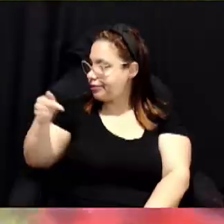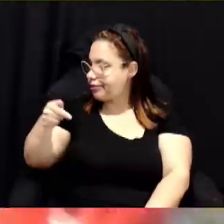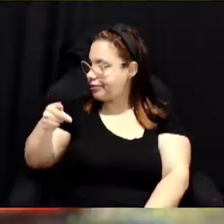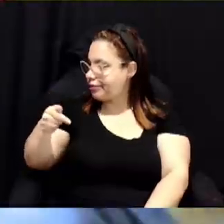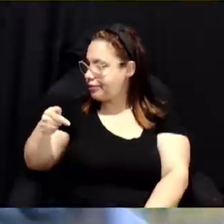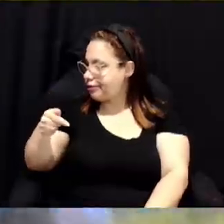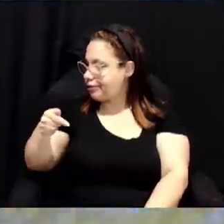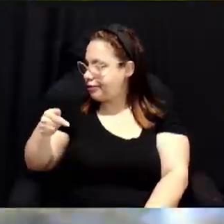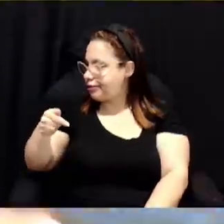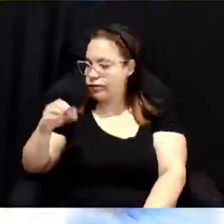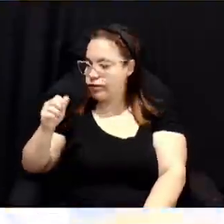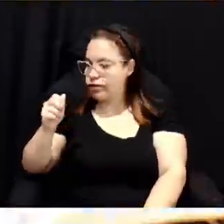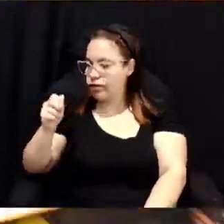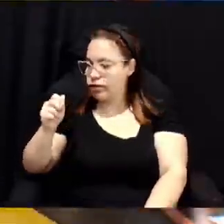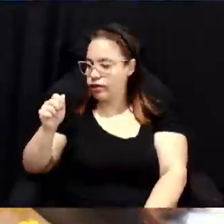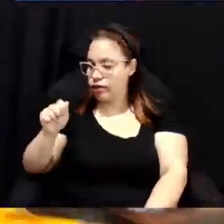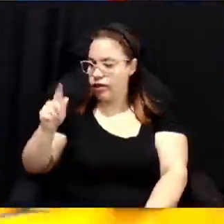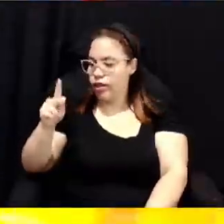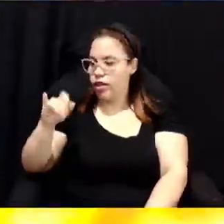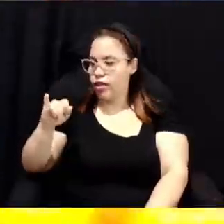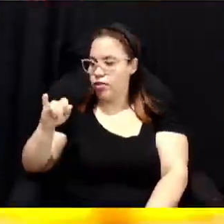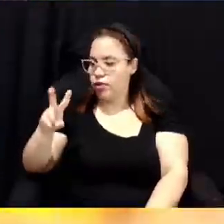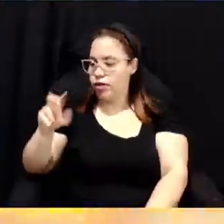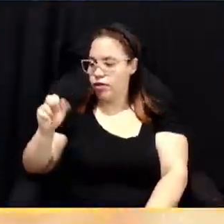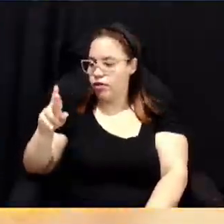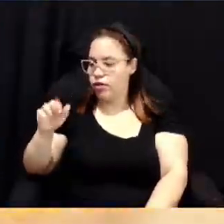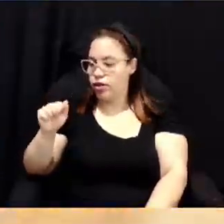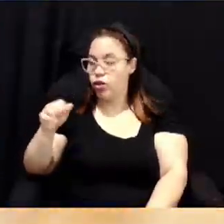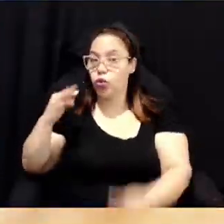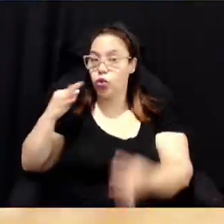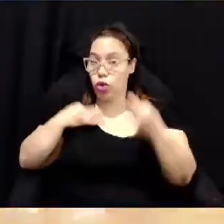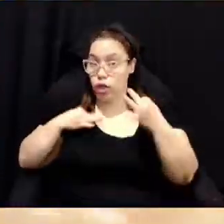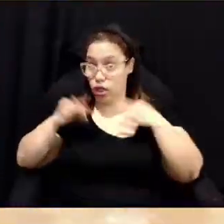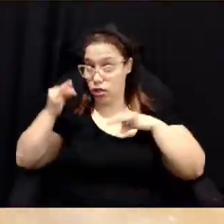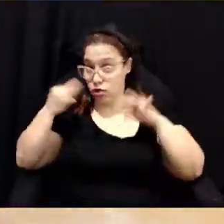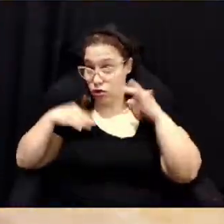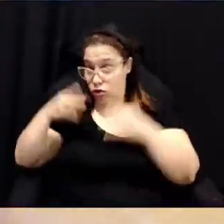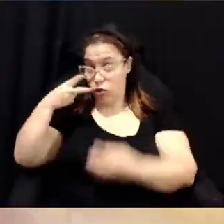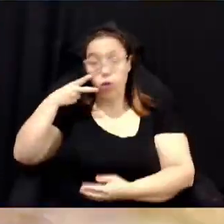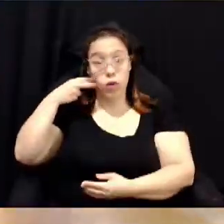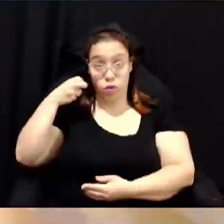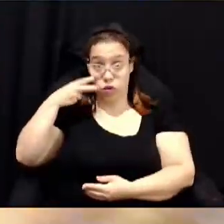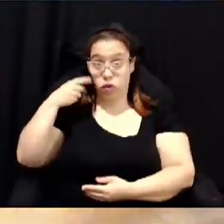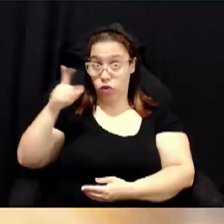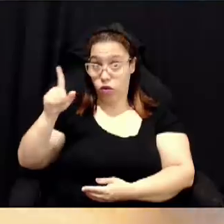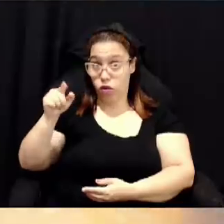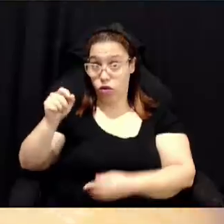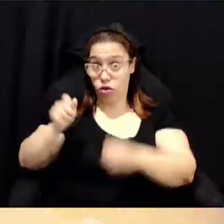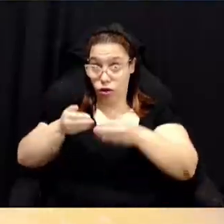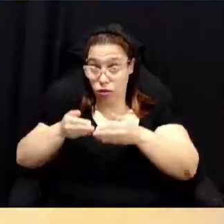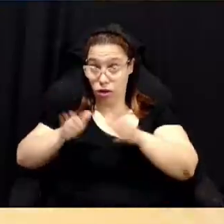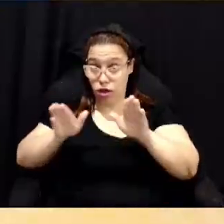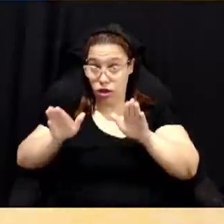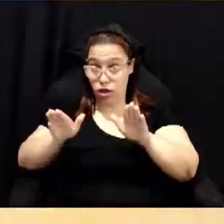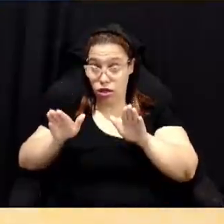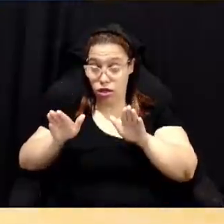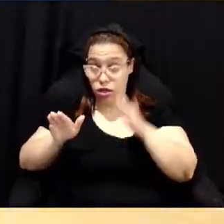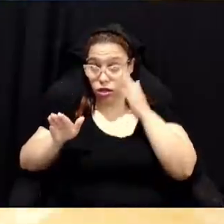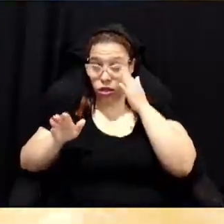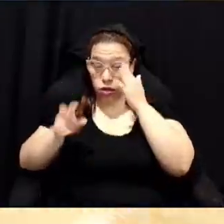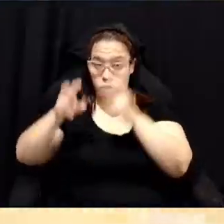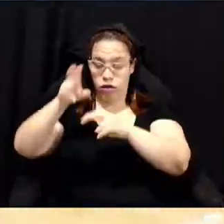nós fazemos as canoagens de turismo, tá bom, Rafael? A gente tem esses caiaques que são abertos, né? Onde a pessoa fica sentada no